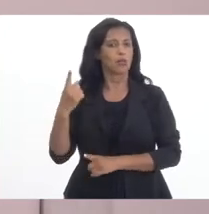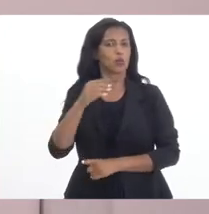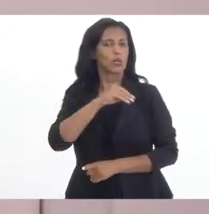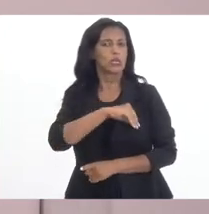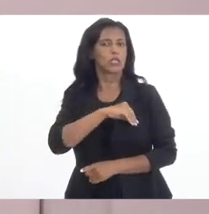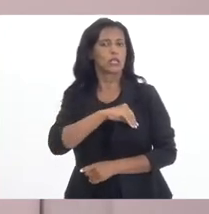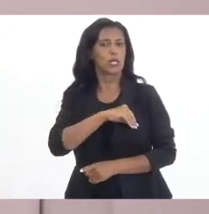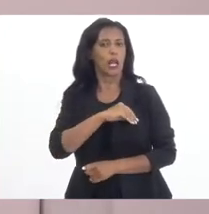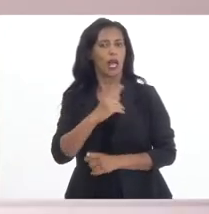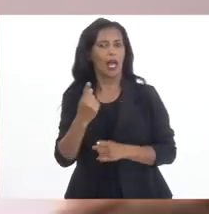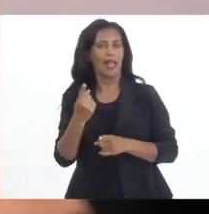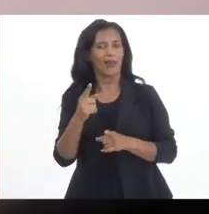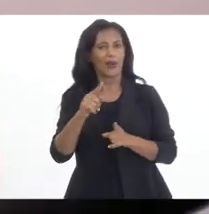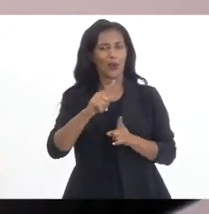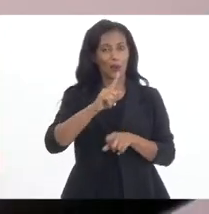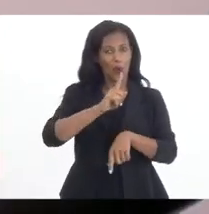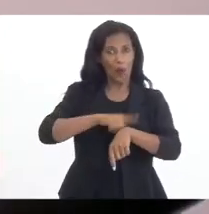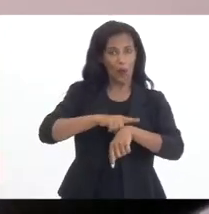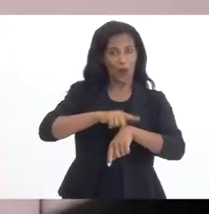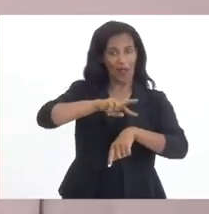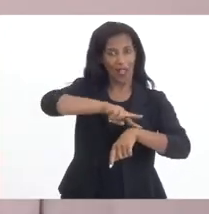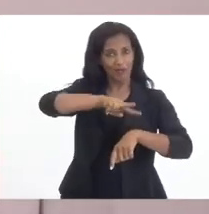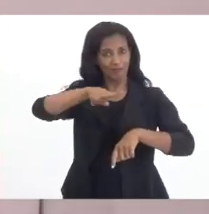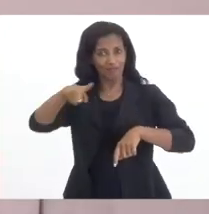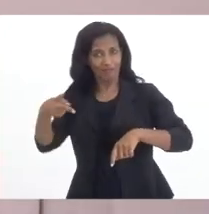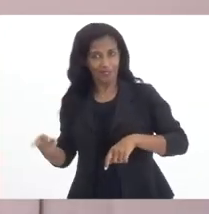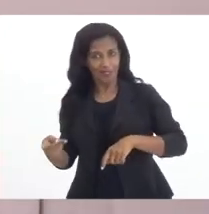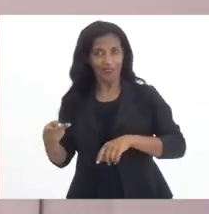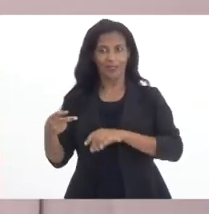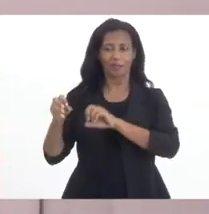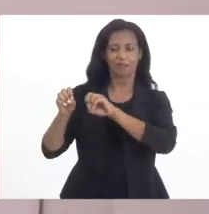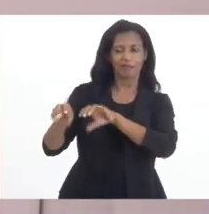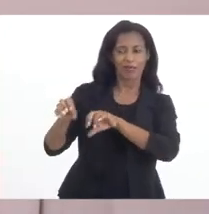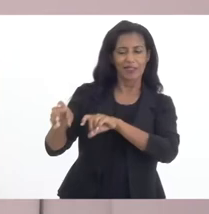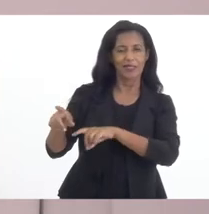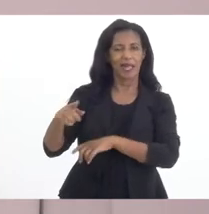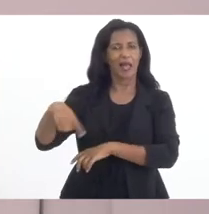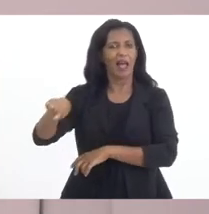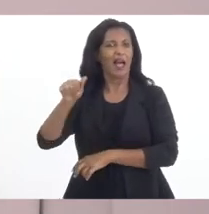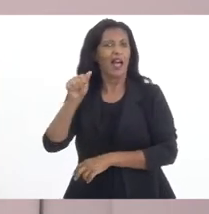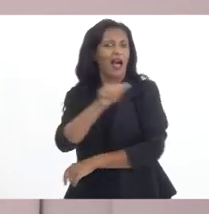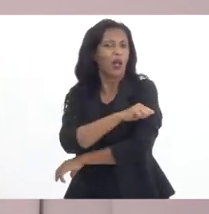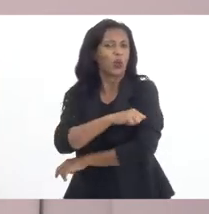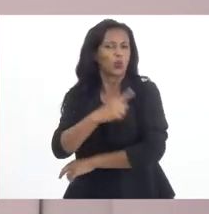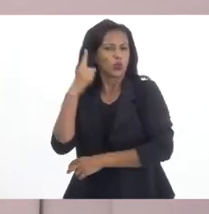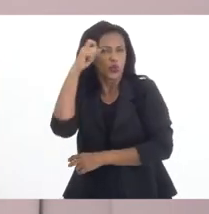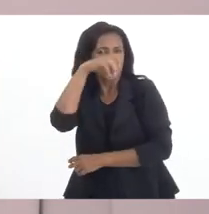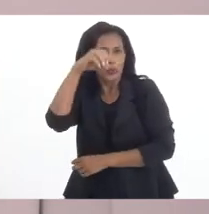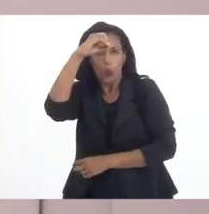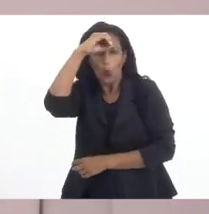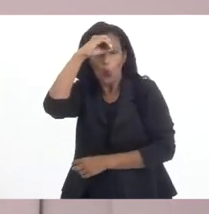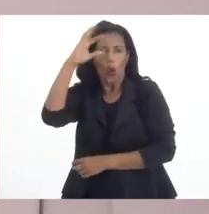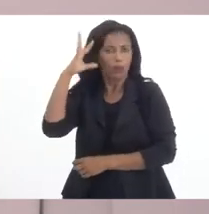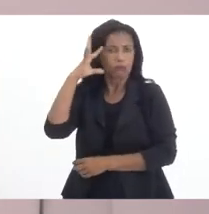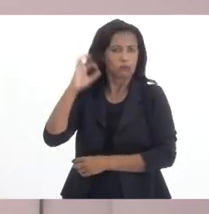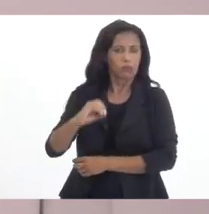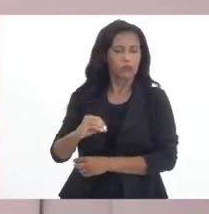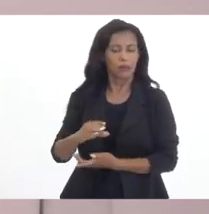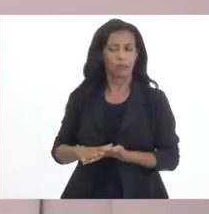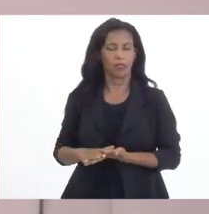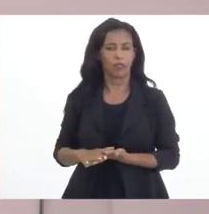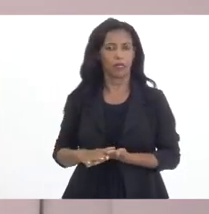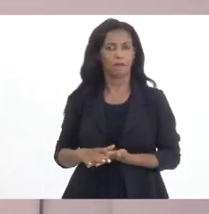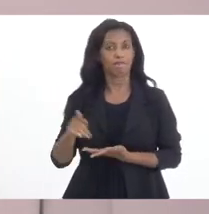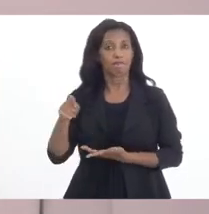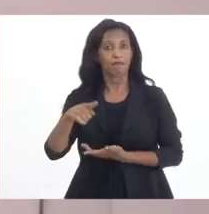dar uma aula no contraturno para aqueles alunos que não conseguiram acompanhar bem a aula. A evasão escolar, o